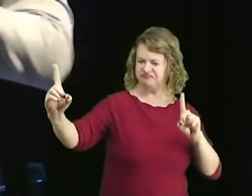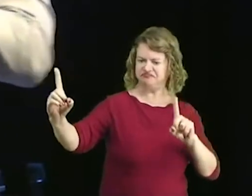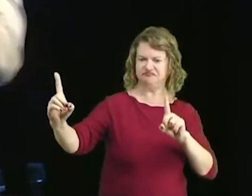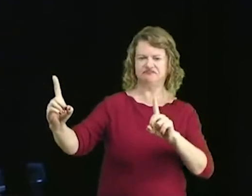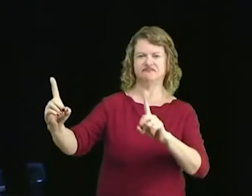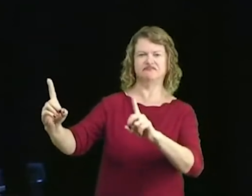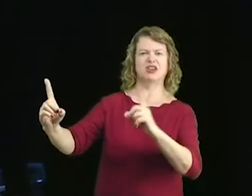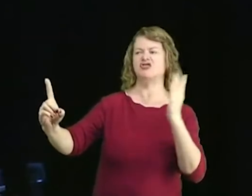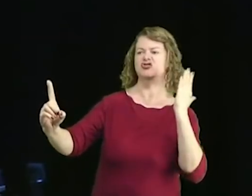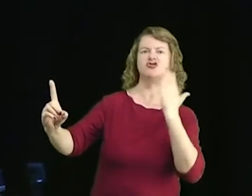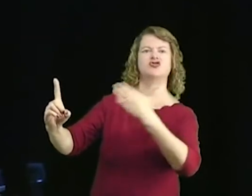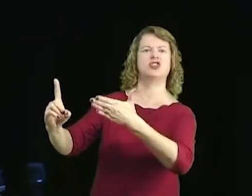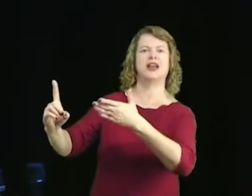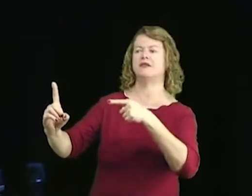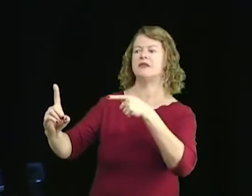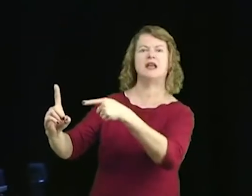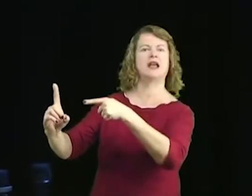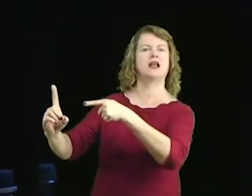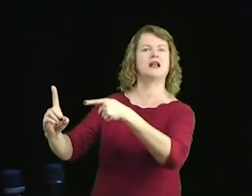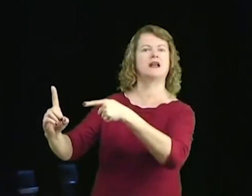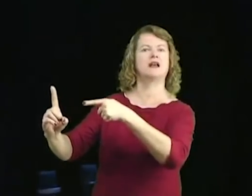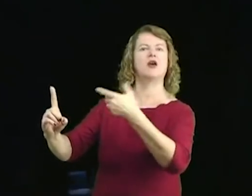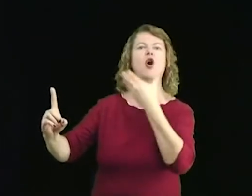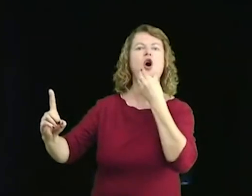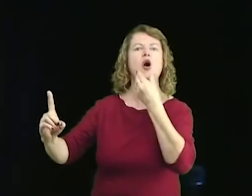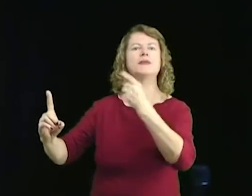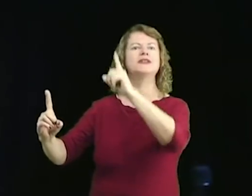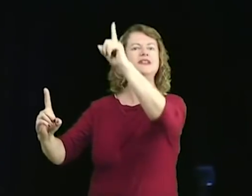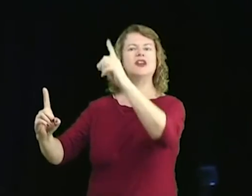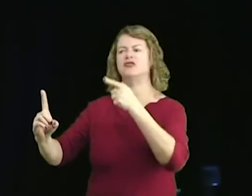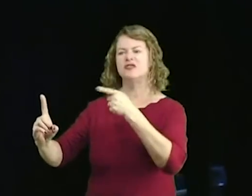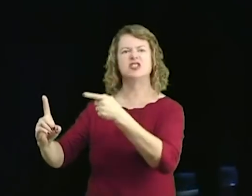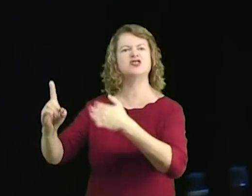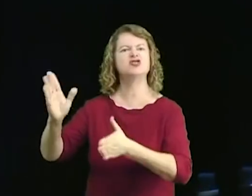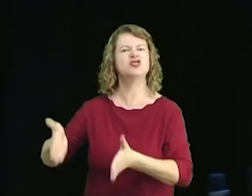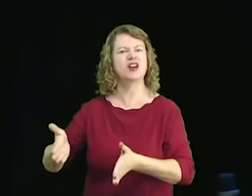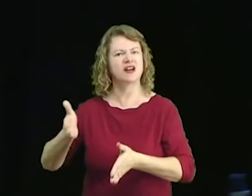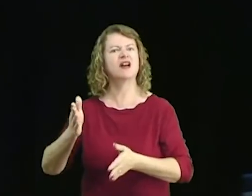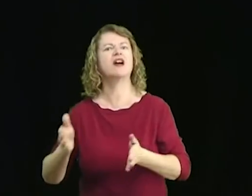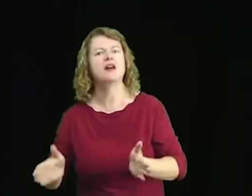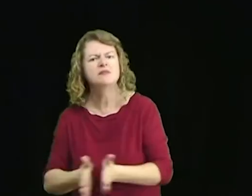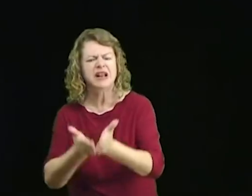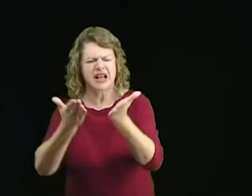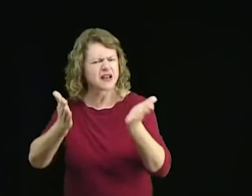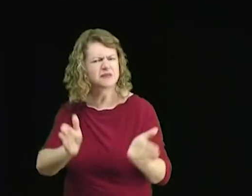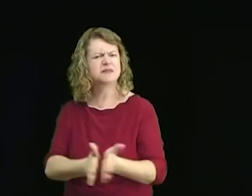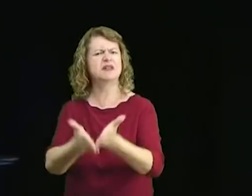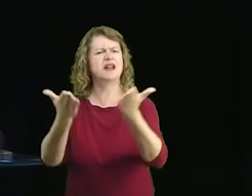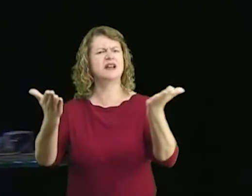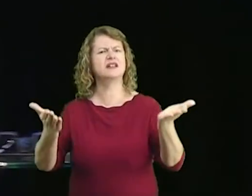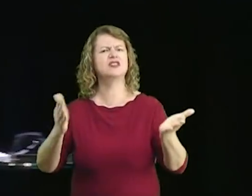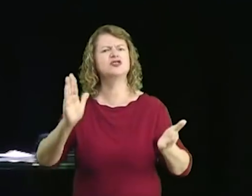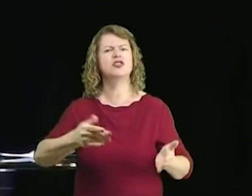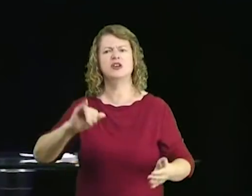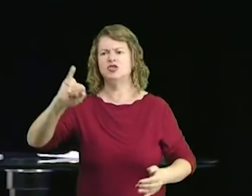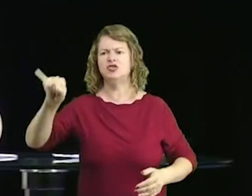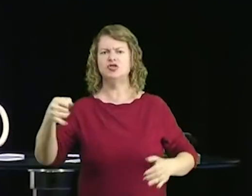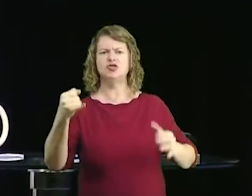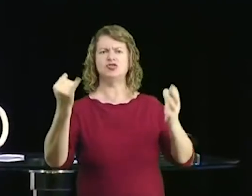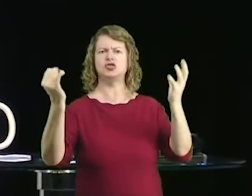Ele tinha feito o machado flutuar, ele tinha ido para uma cidade chamada Jericó, uma